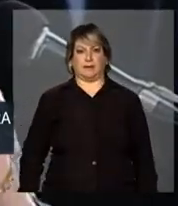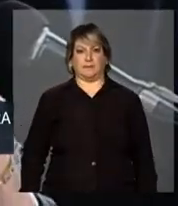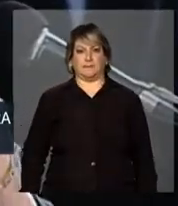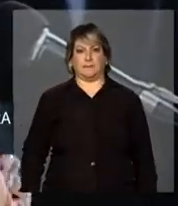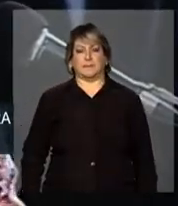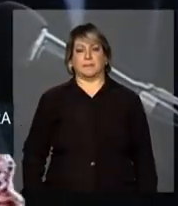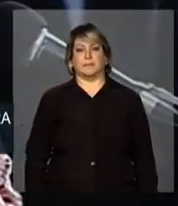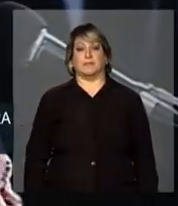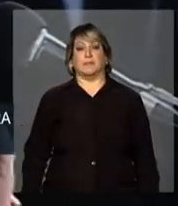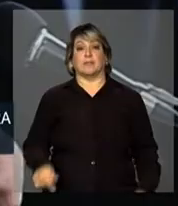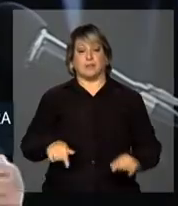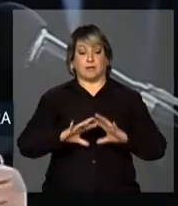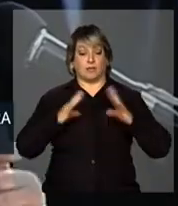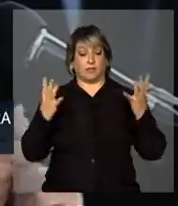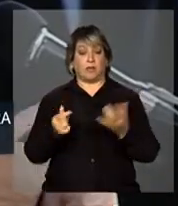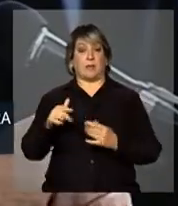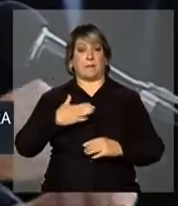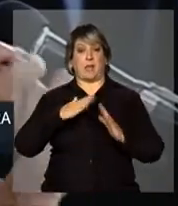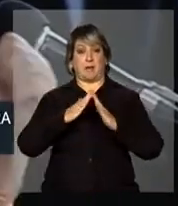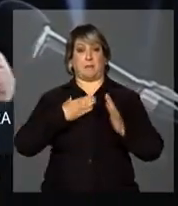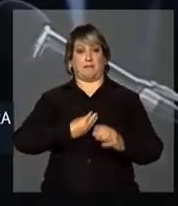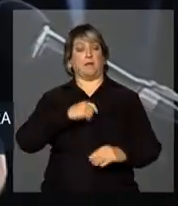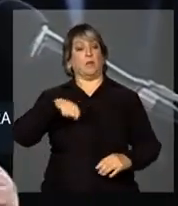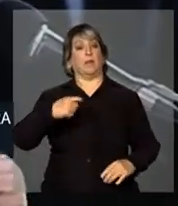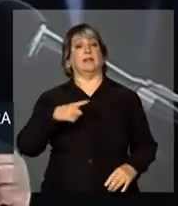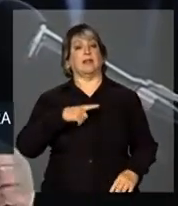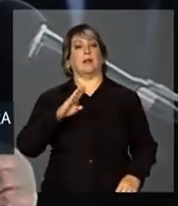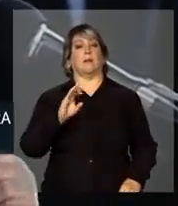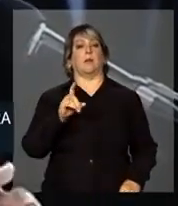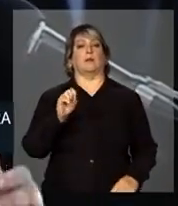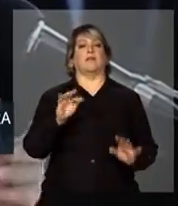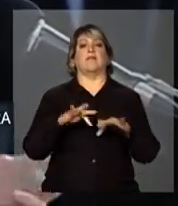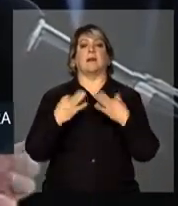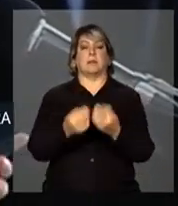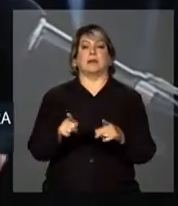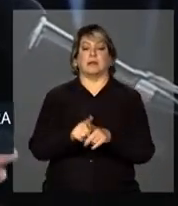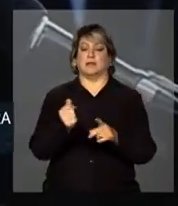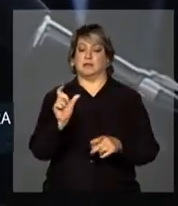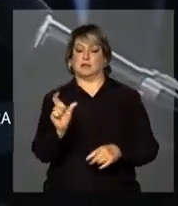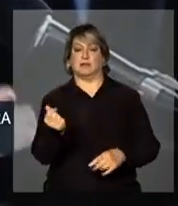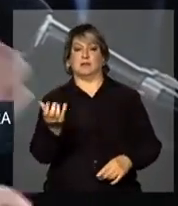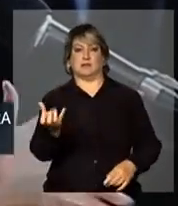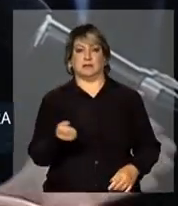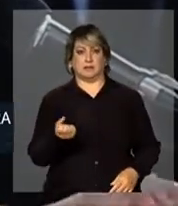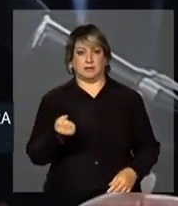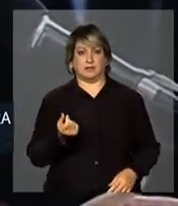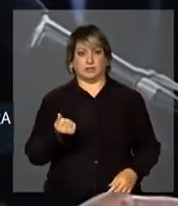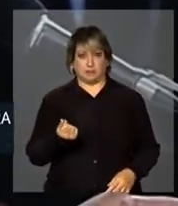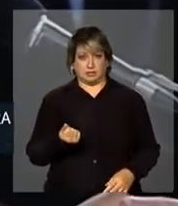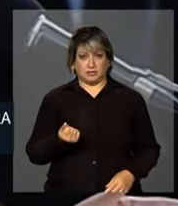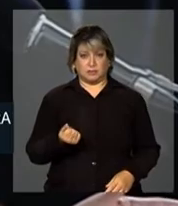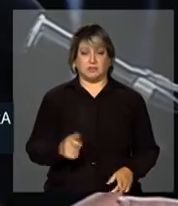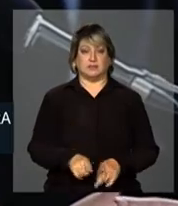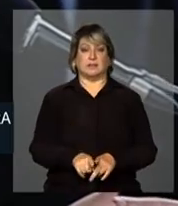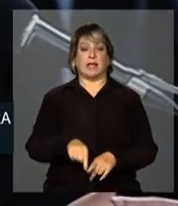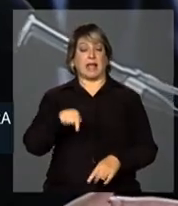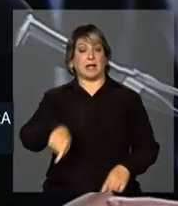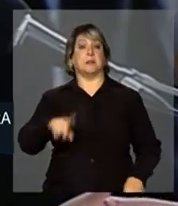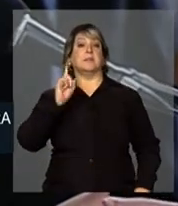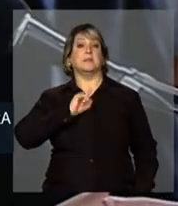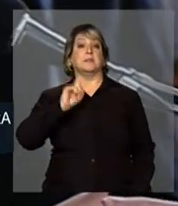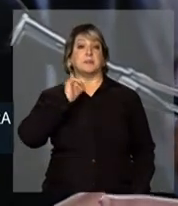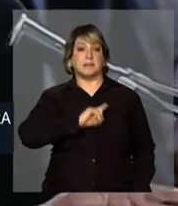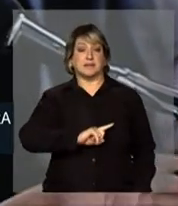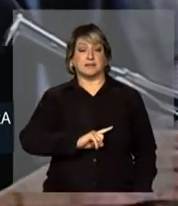Em torno do Minha Casa Minha Vida está o Bolsa Família, que, aliás, aqui em Minas